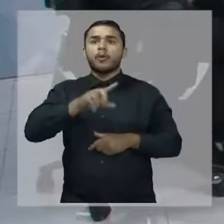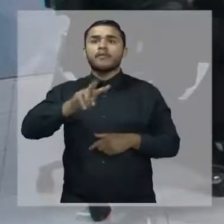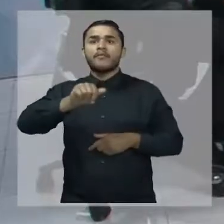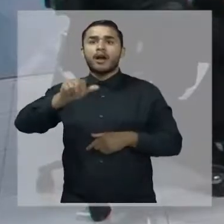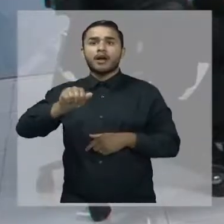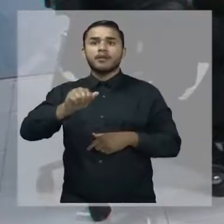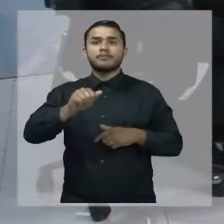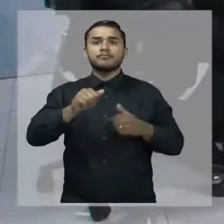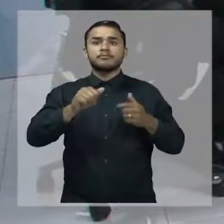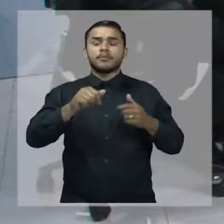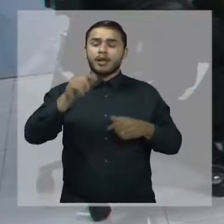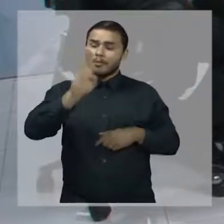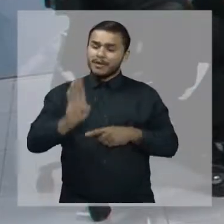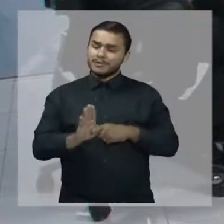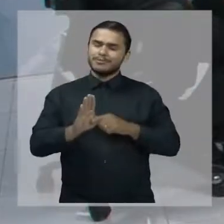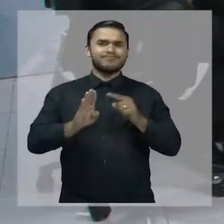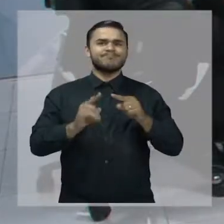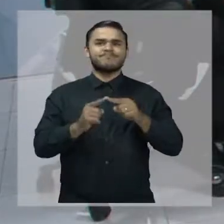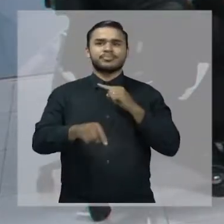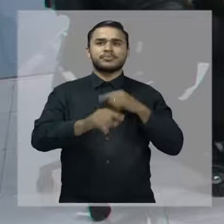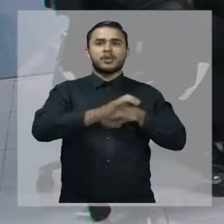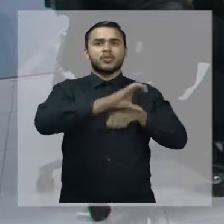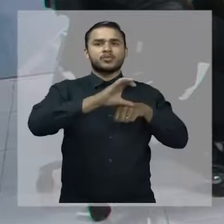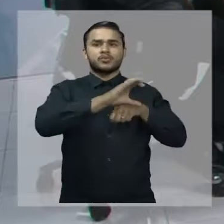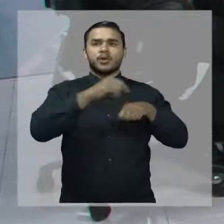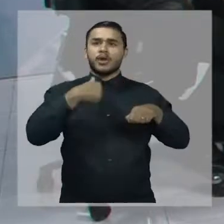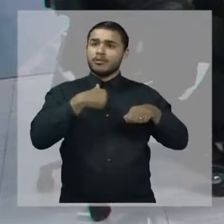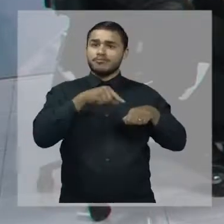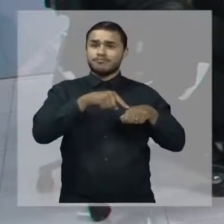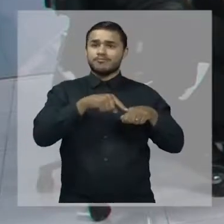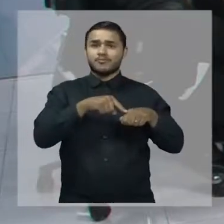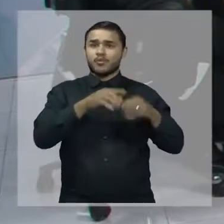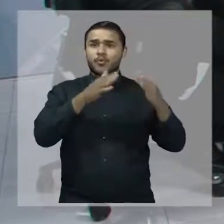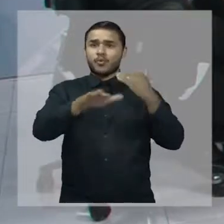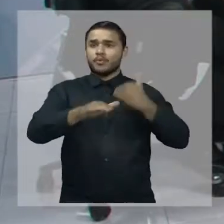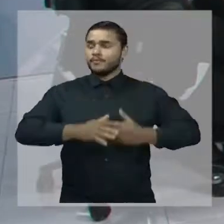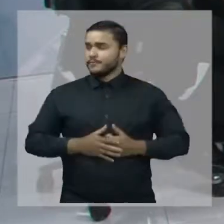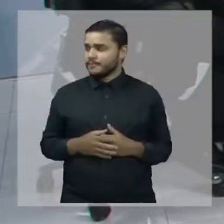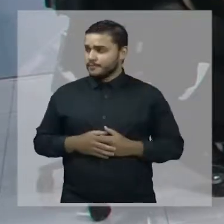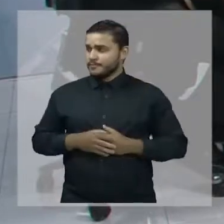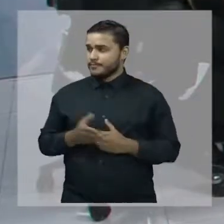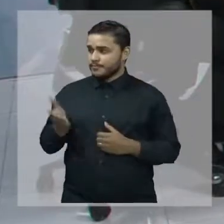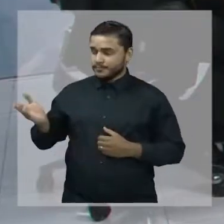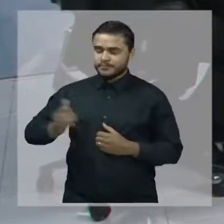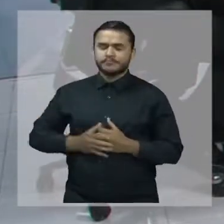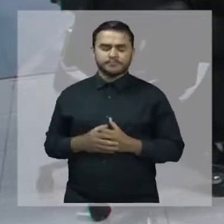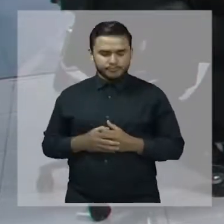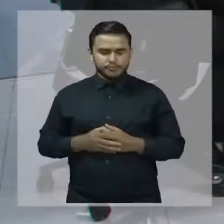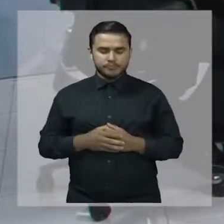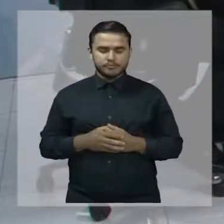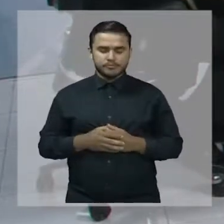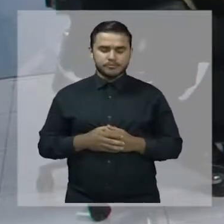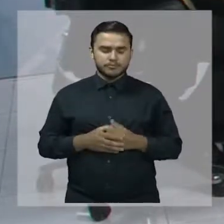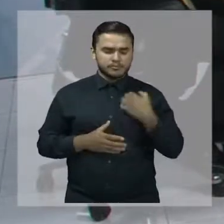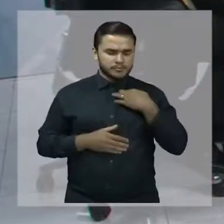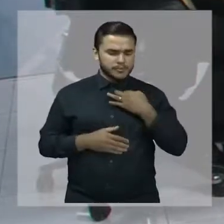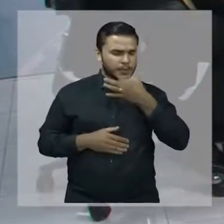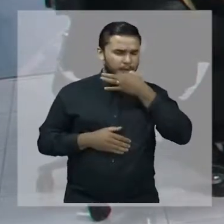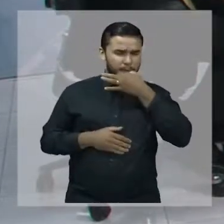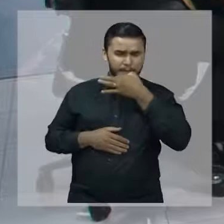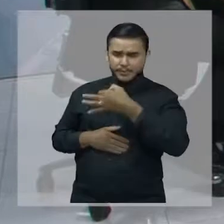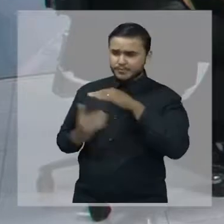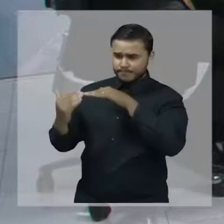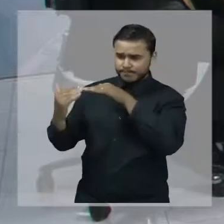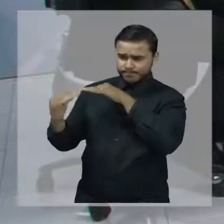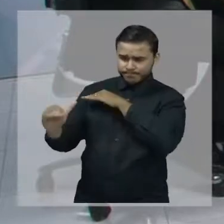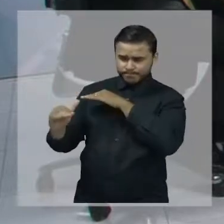primeiro lugar, para dizer, divergir aqui do Maia, no sentido de dizer, a Lava Jato ela não teve nenhum objetivo revolucionário, ela